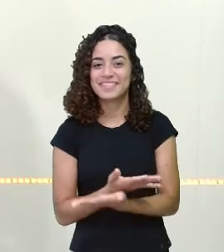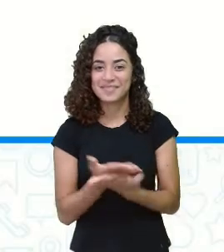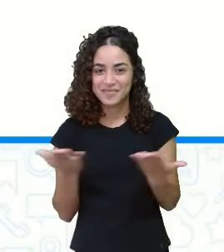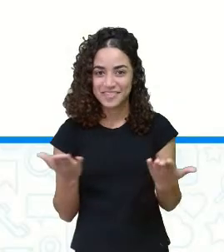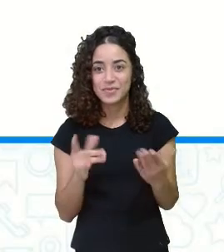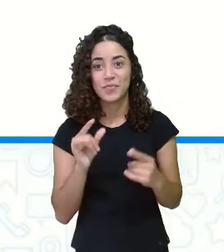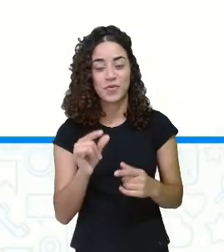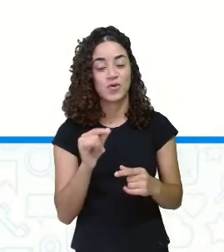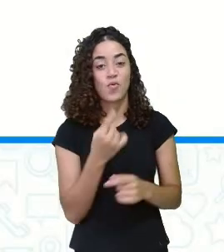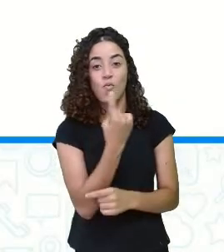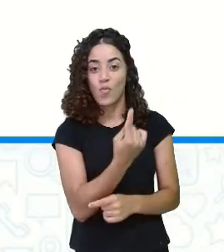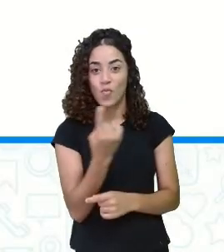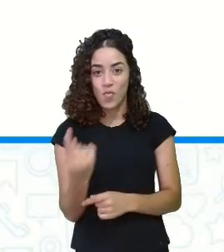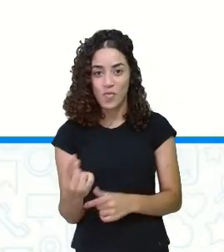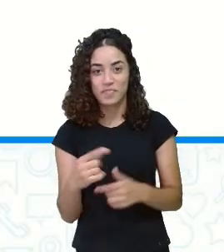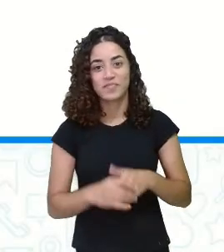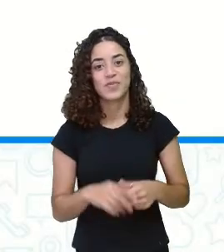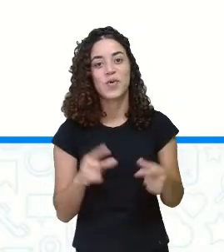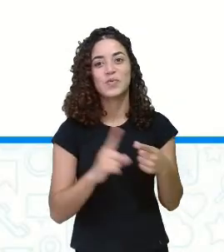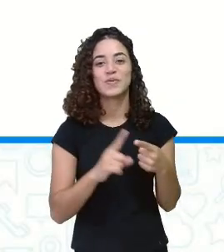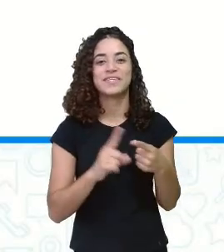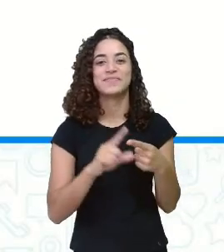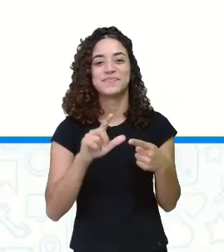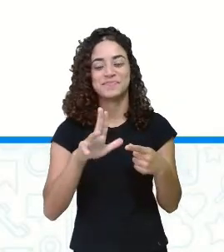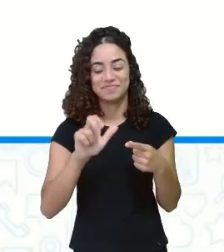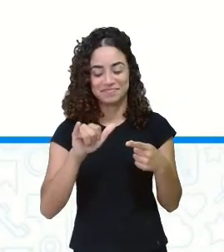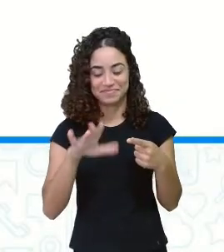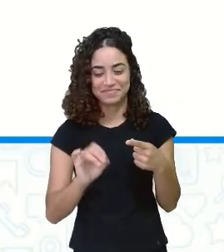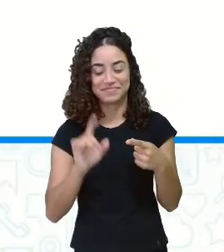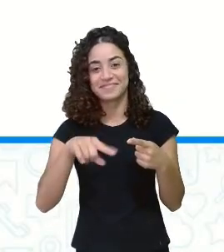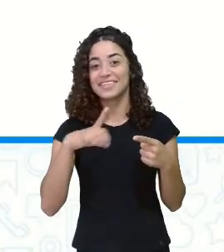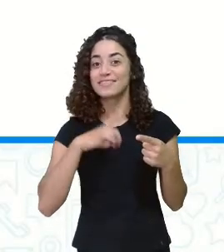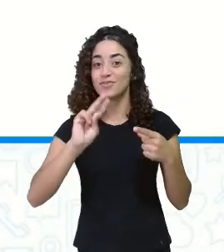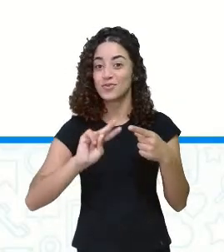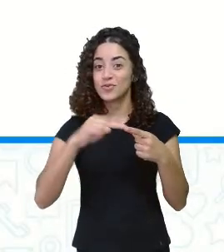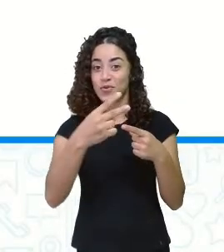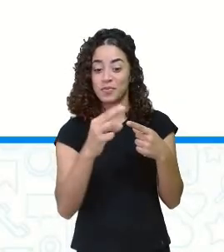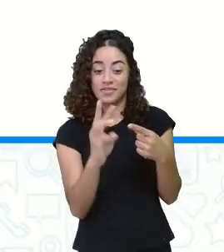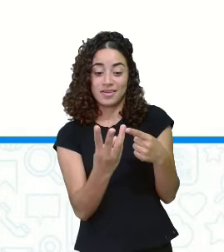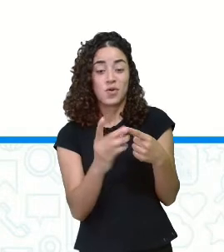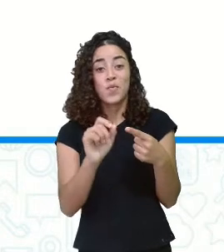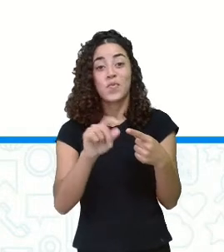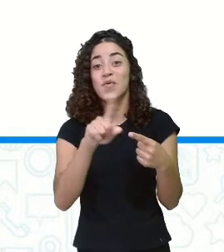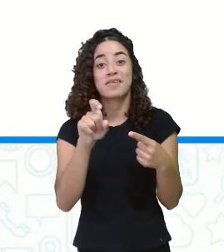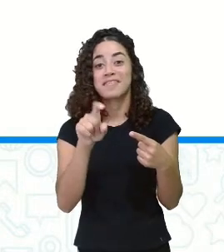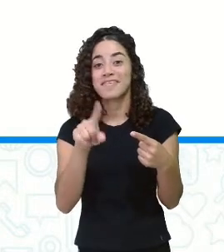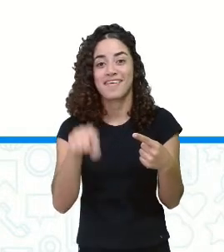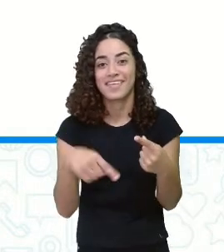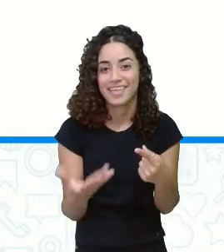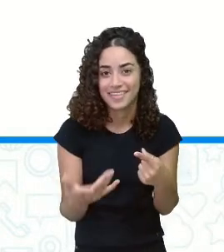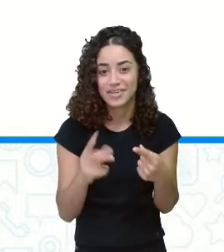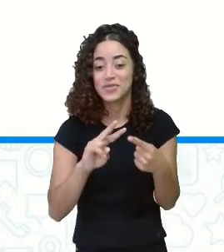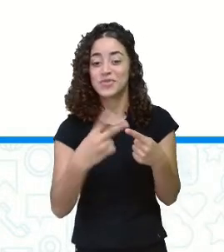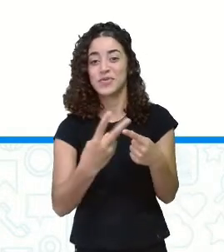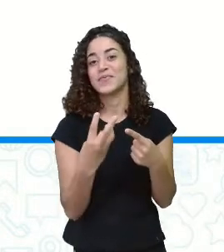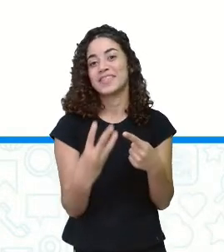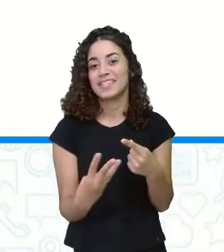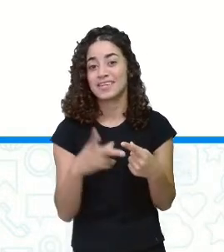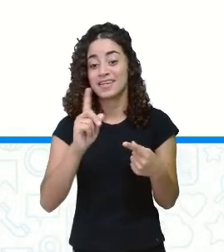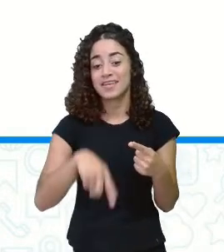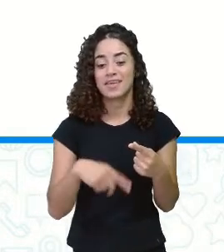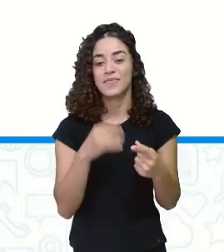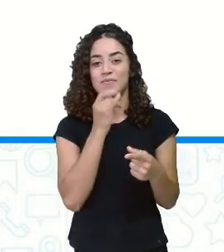né, um por um. O saco de Caio tem o dobro de 3. O que é o dobro? É a gente pegar essa quantidade